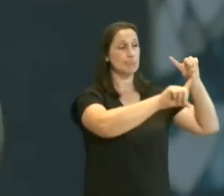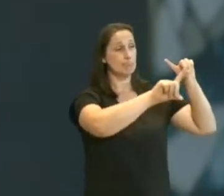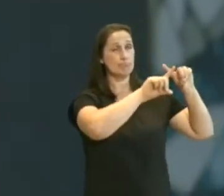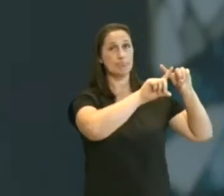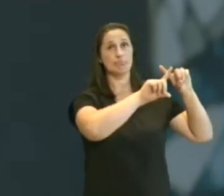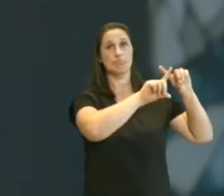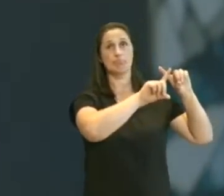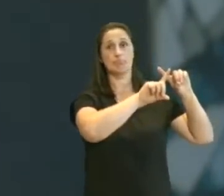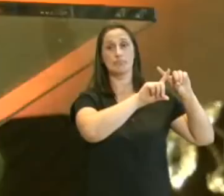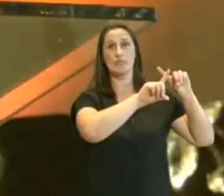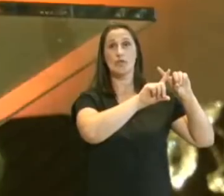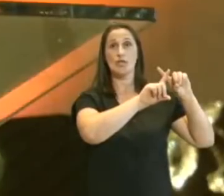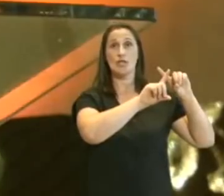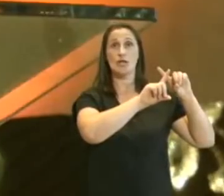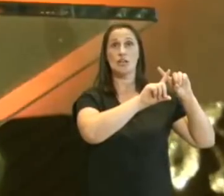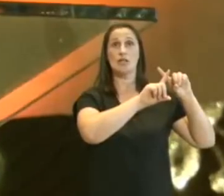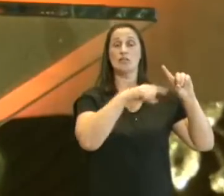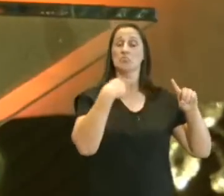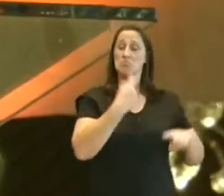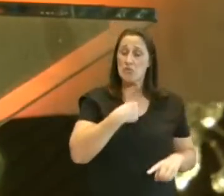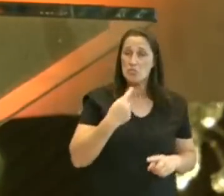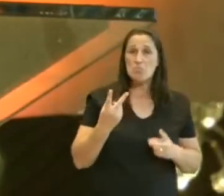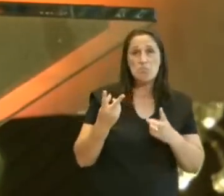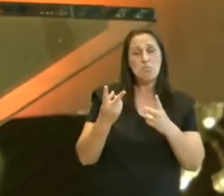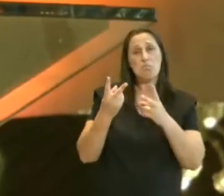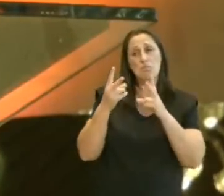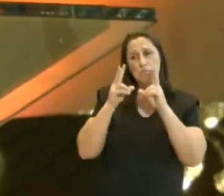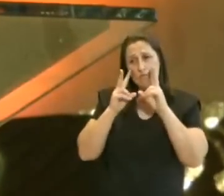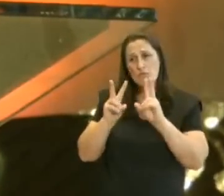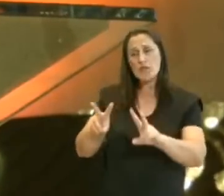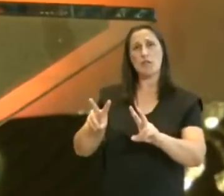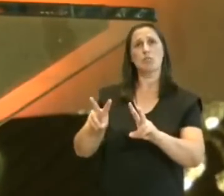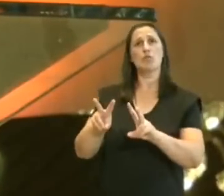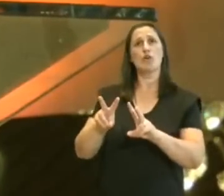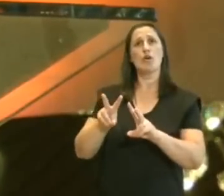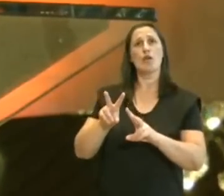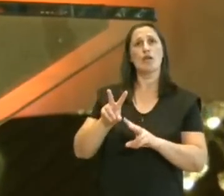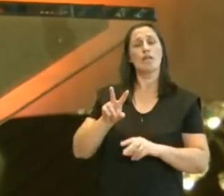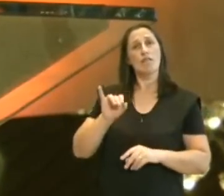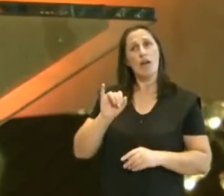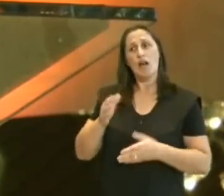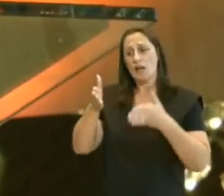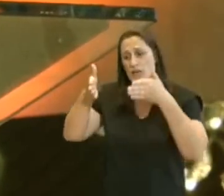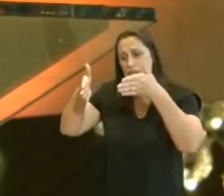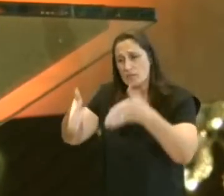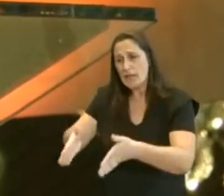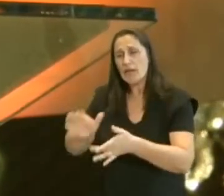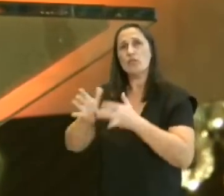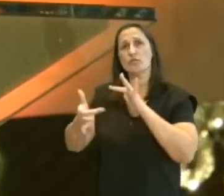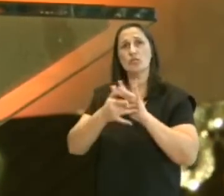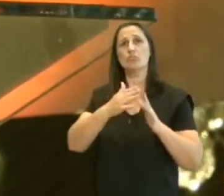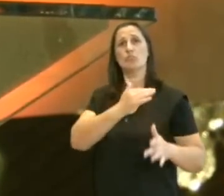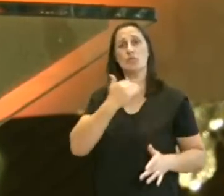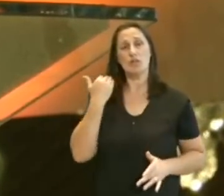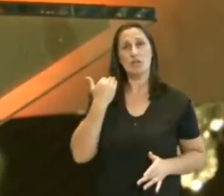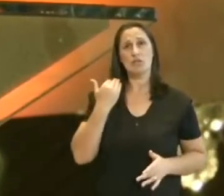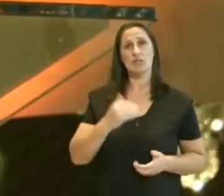A gente viu, a gente foi no enterro, ele morreu.